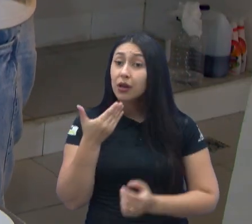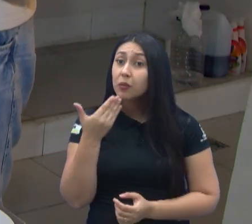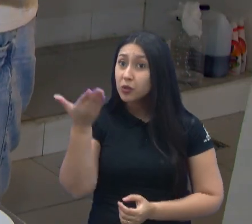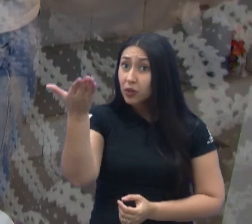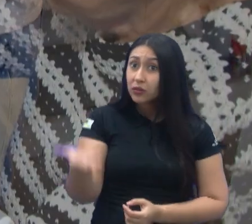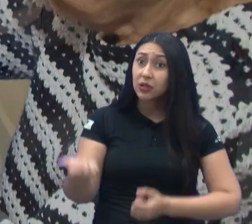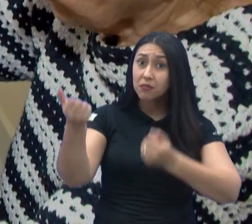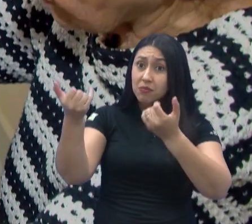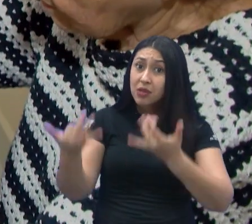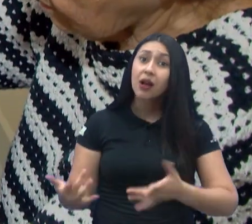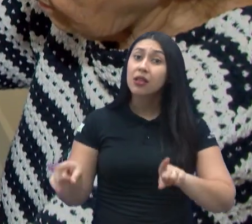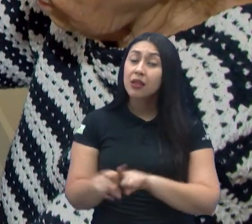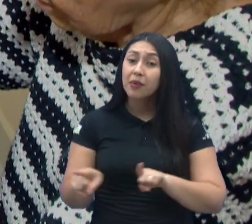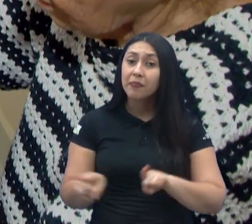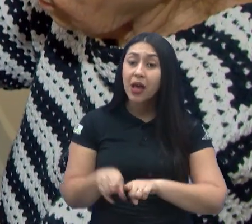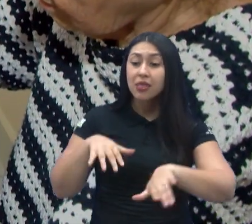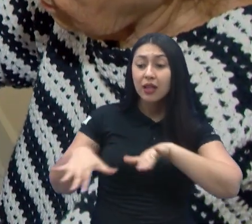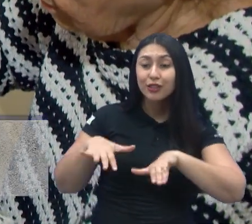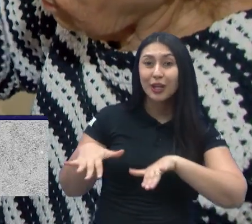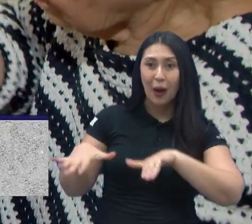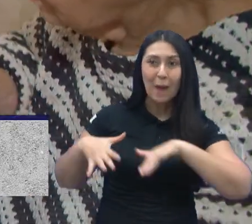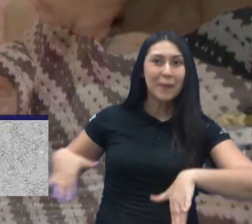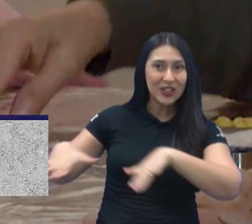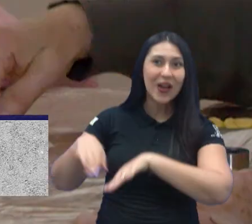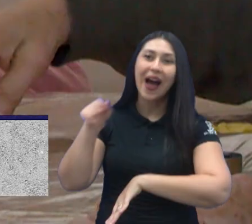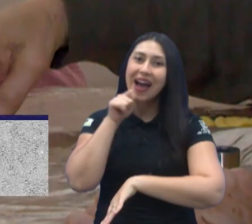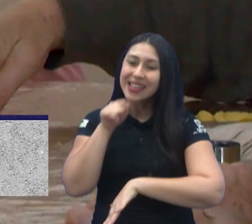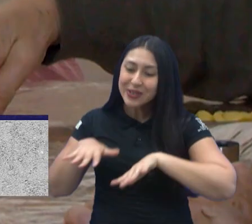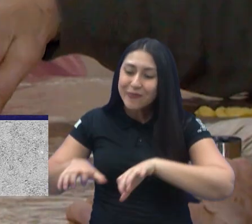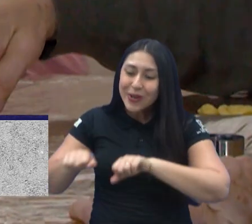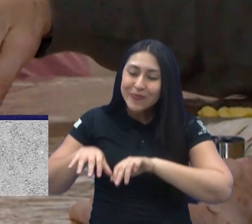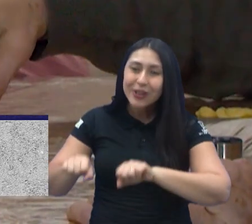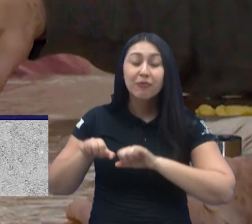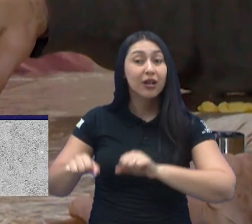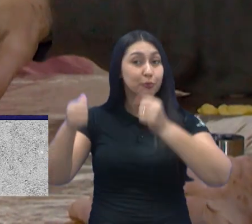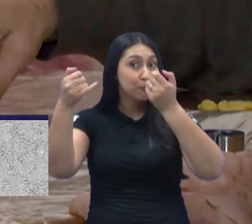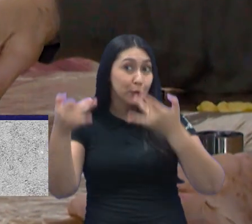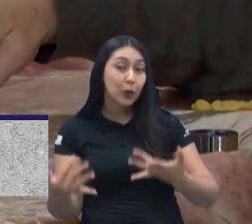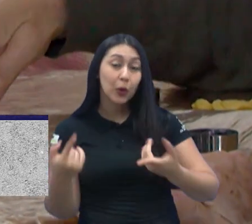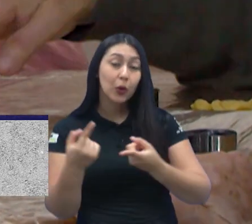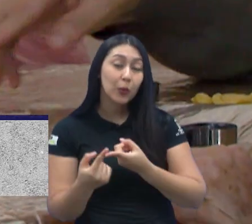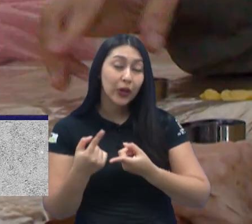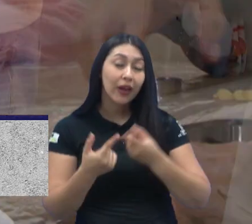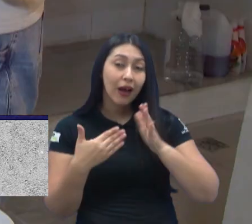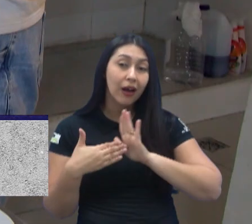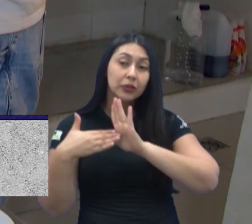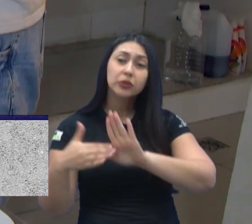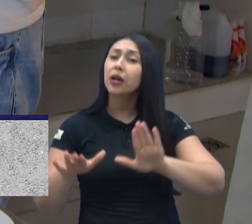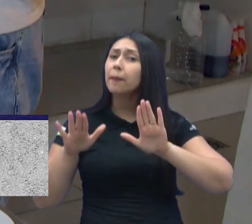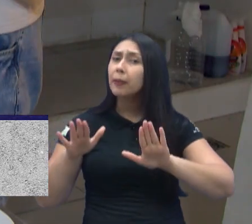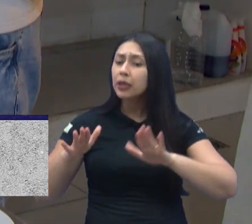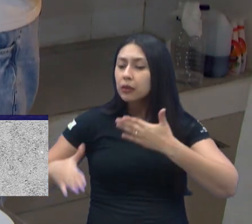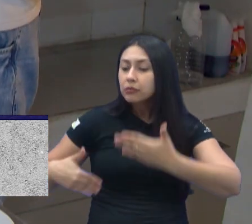dessa dinâmica ali, o pessoal ainda está finalizando ali os biscoitos e tudo mais. Você explicou um pouquinho dos benefícios, mas além, né,